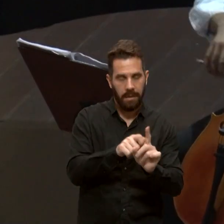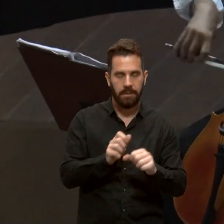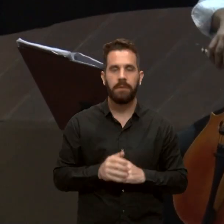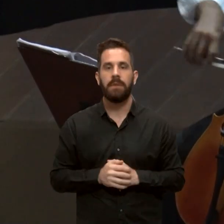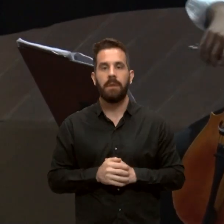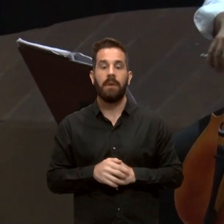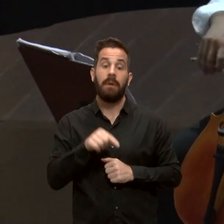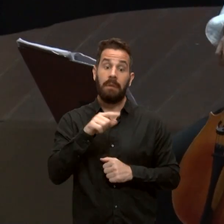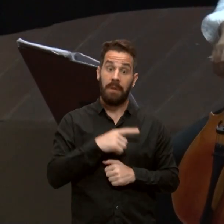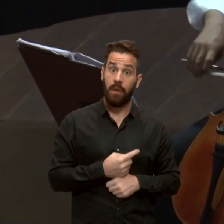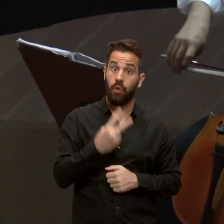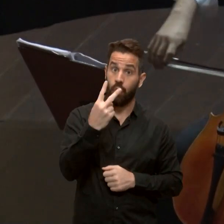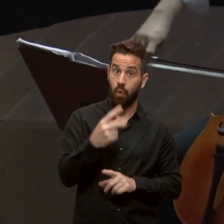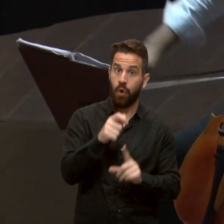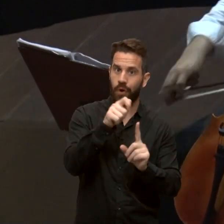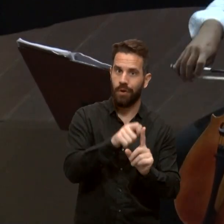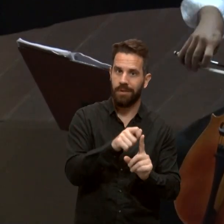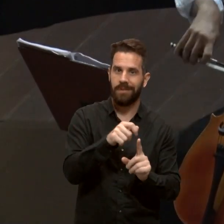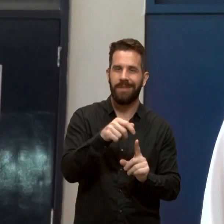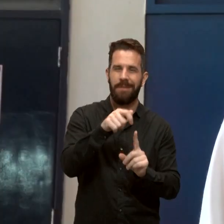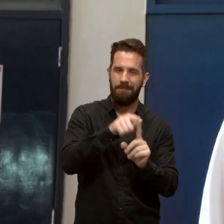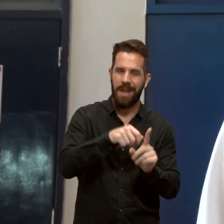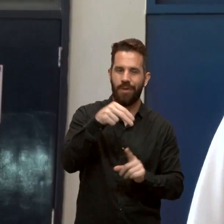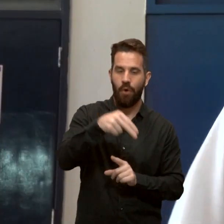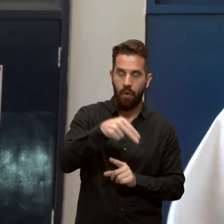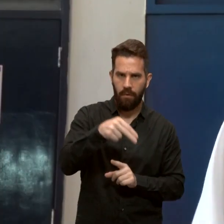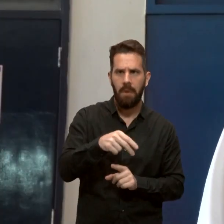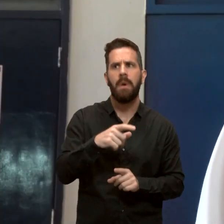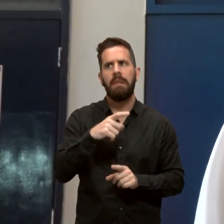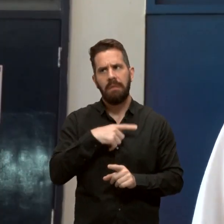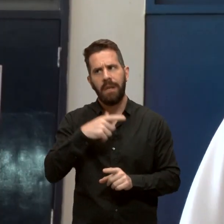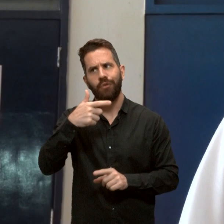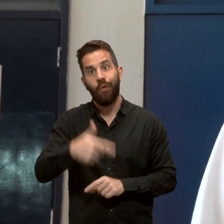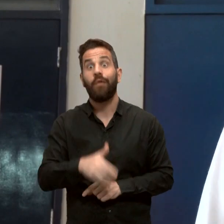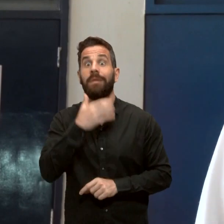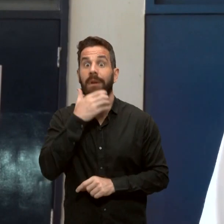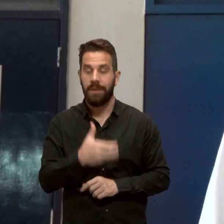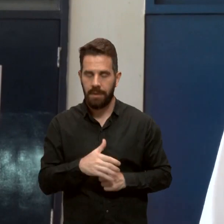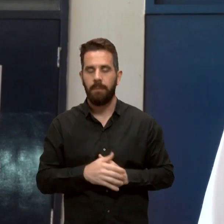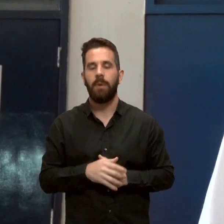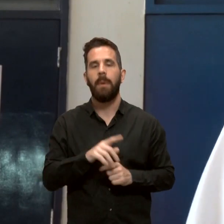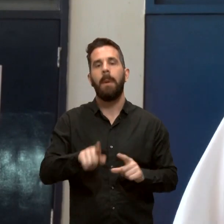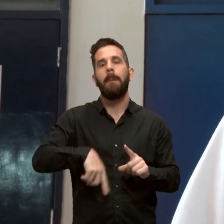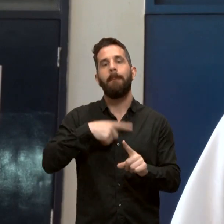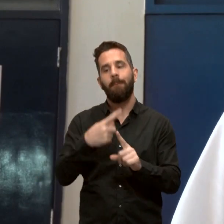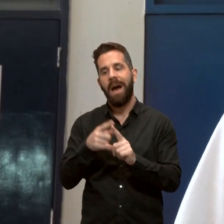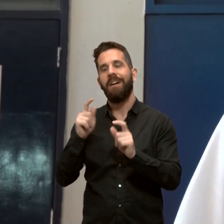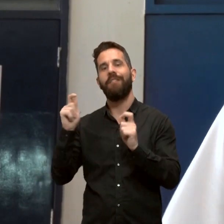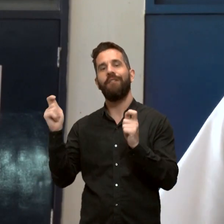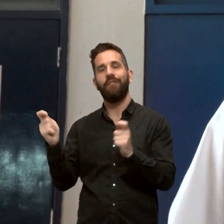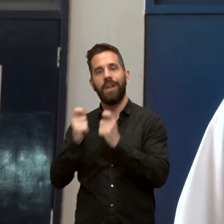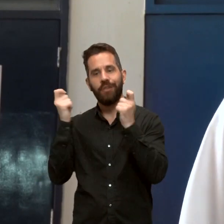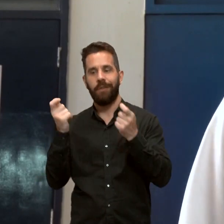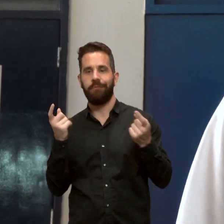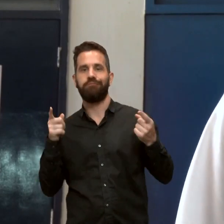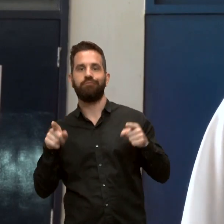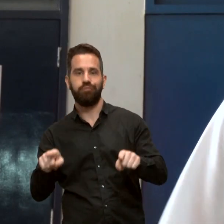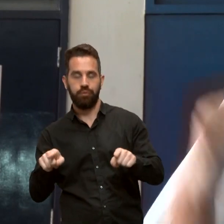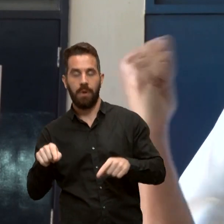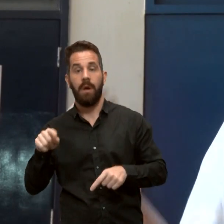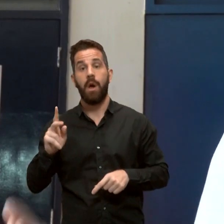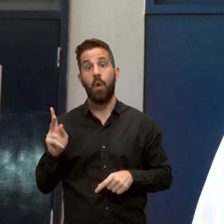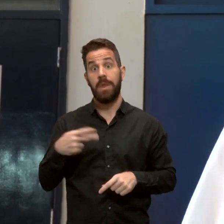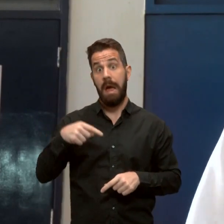em novembro e vamos ter em dezembro. E, junto com isso, vamos ter o nosso festival, que acontece tanto